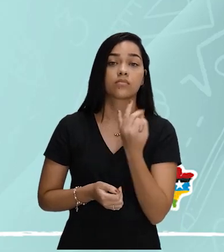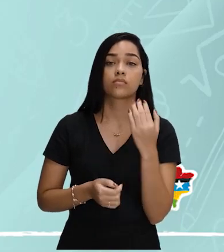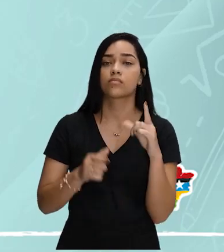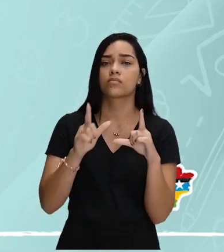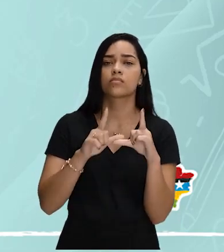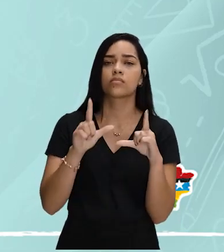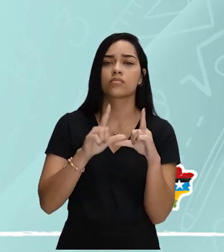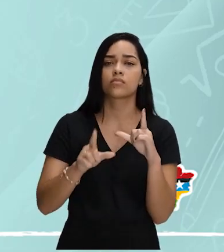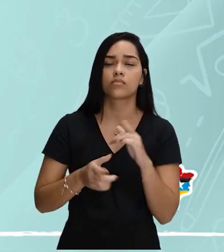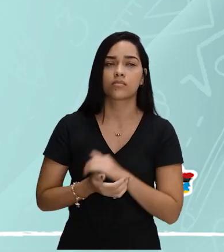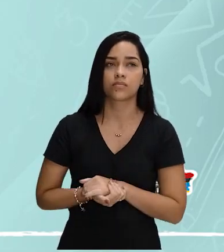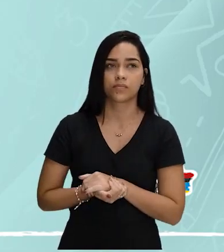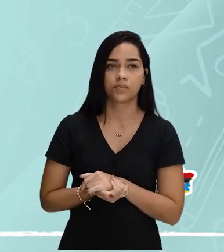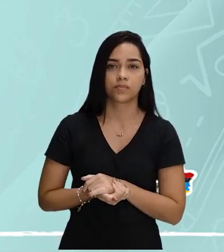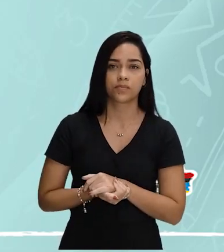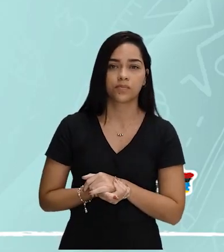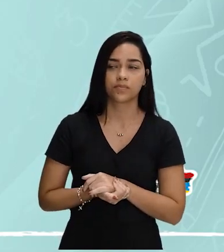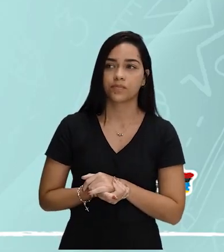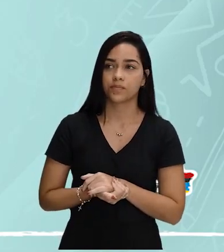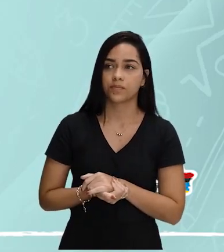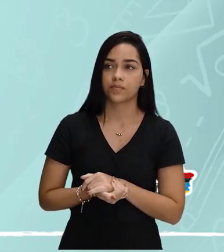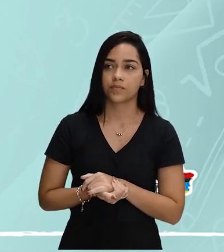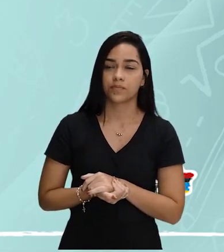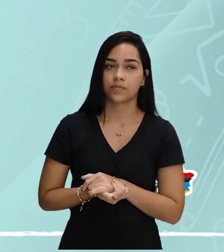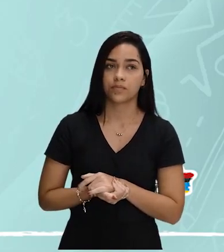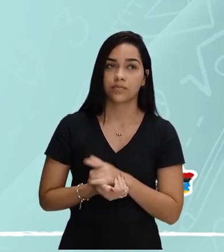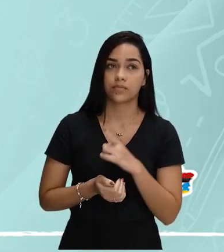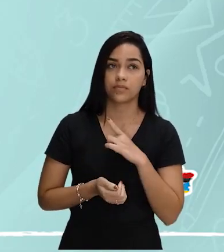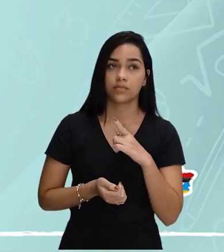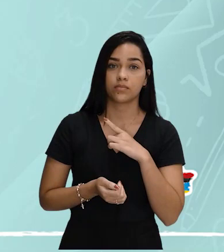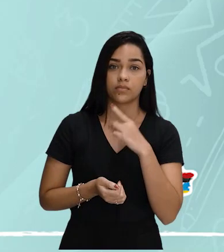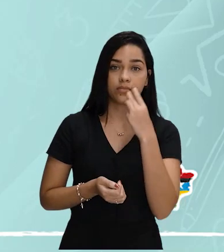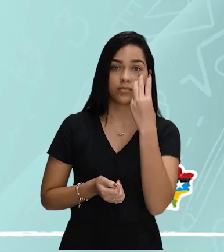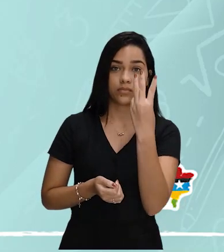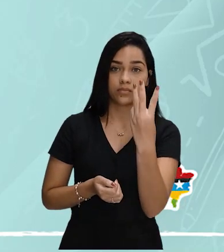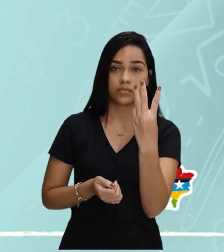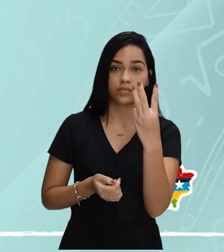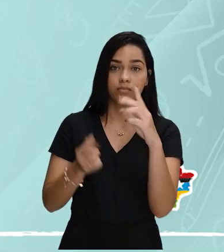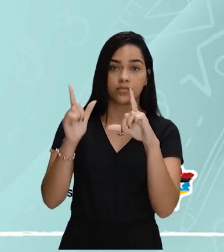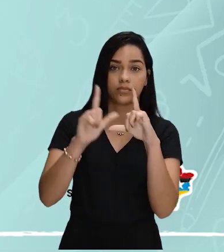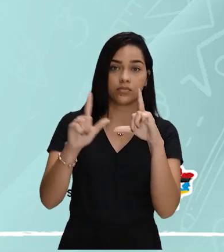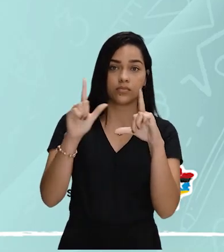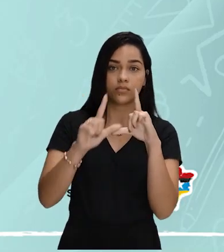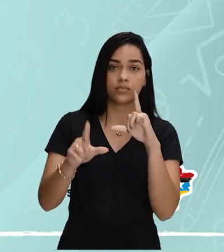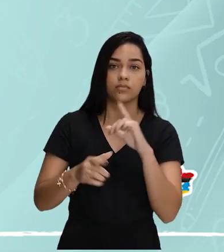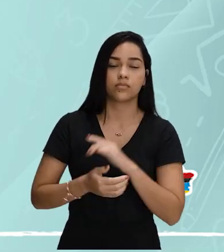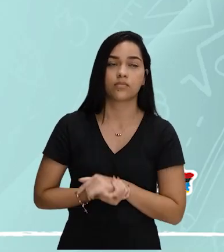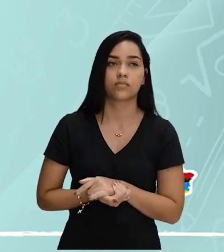letras o total de letras nós temos aqui três letras